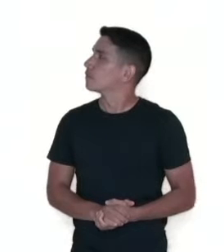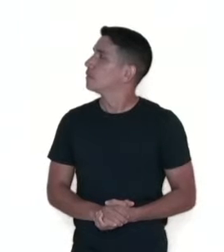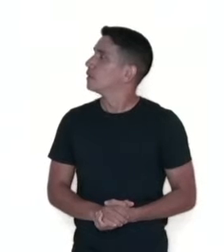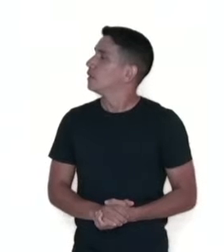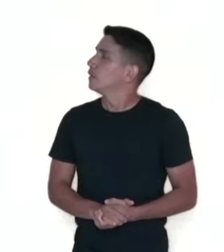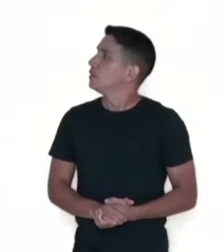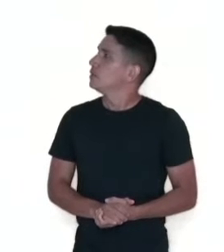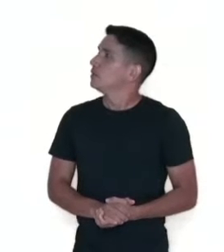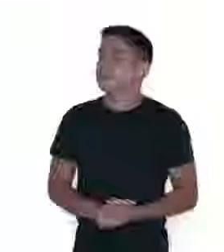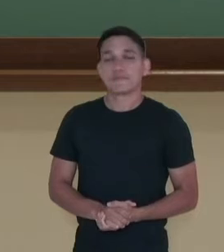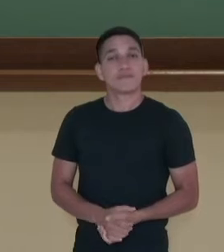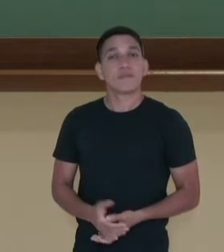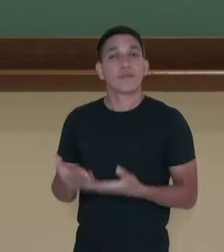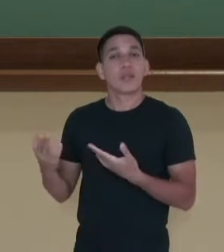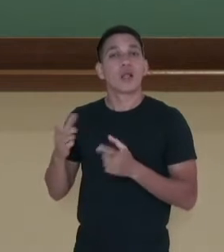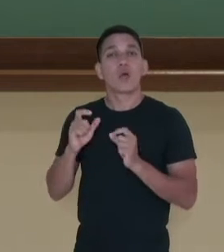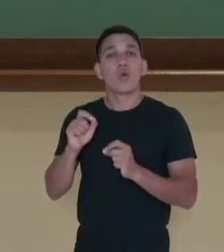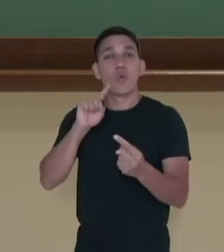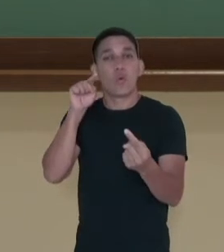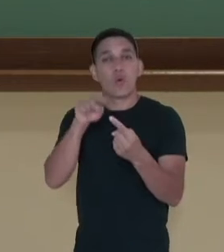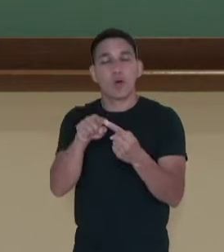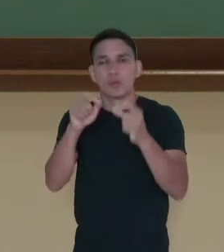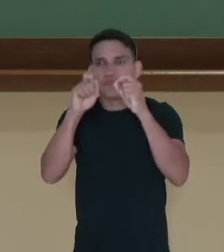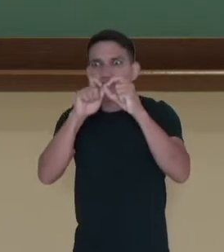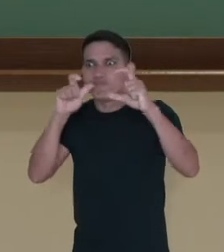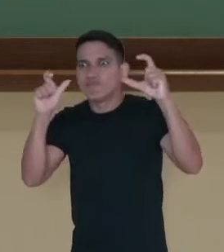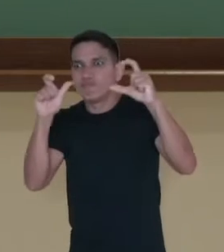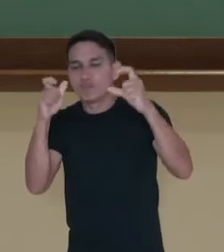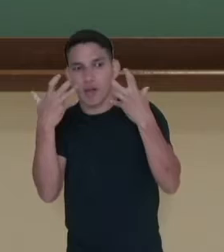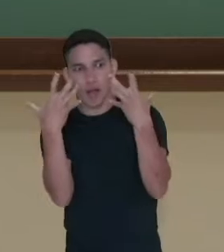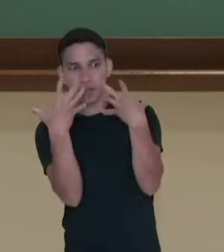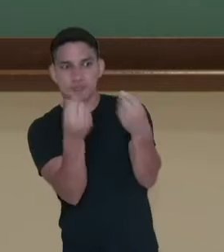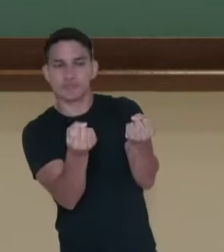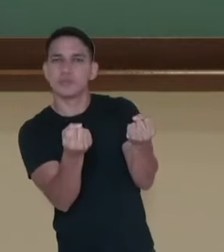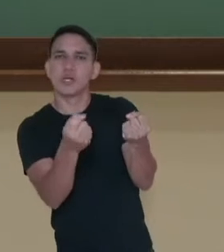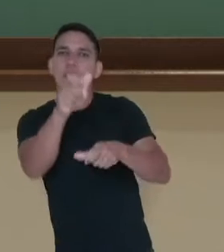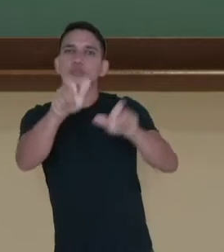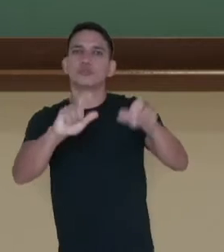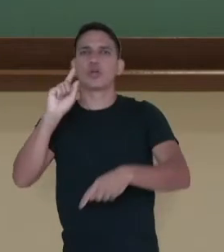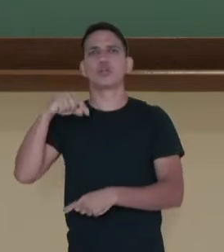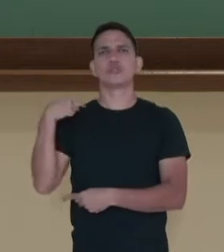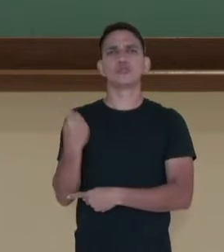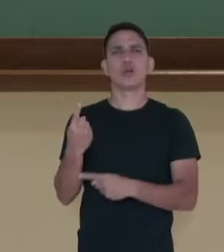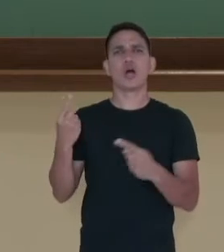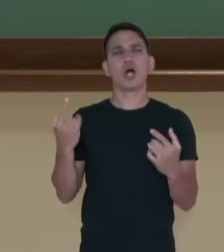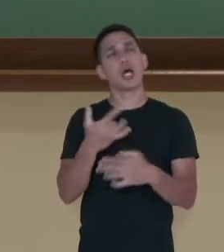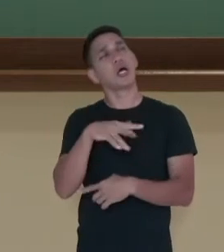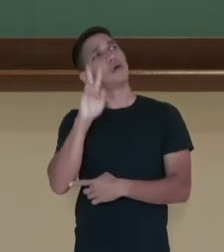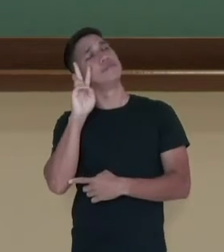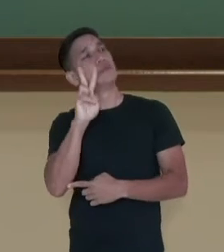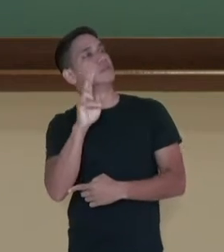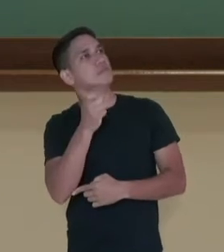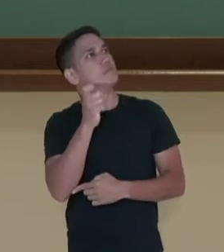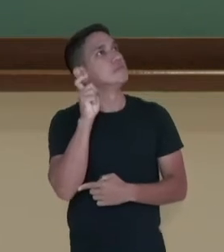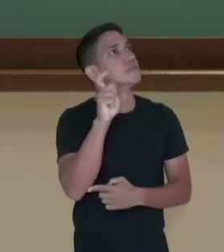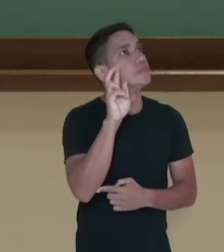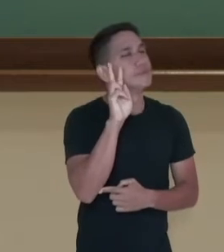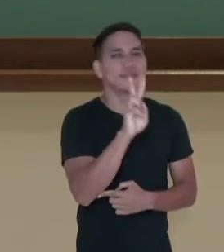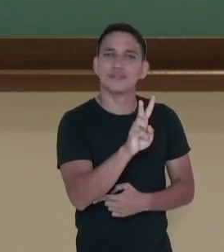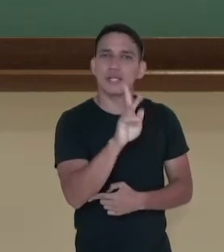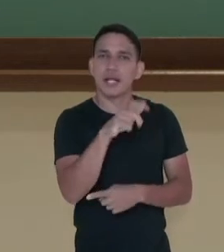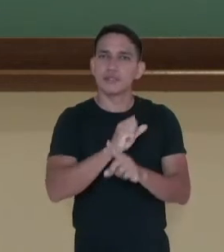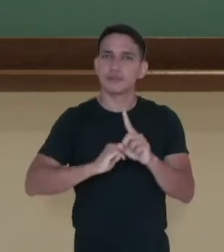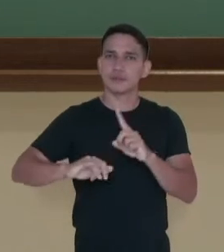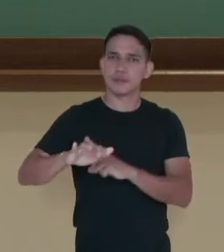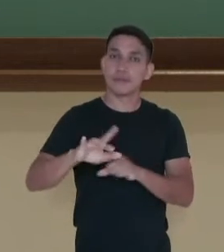las personas, ou seja, chamar a atenção de nós, pessoas, nós cidadãos, chamar a atenção da sociedade.